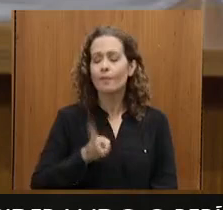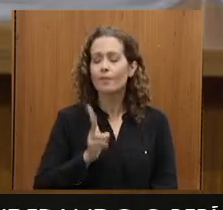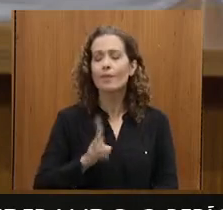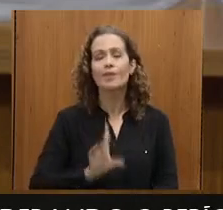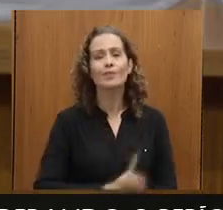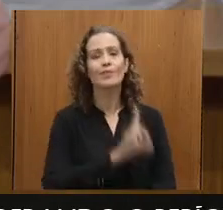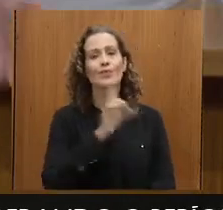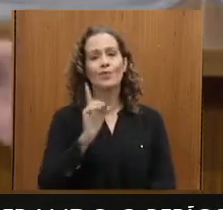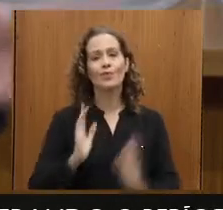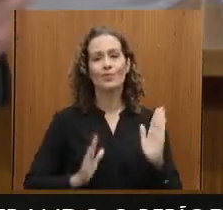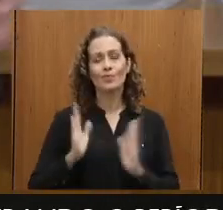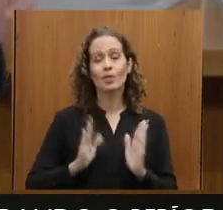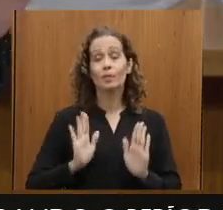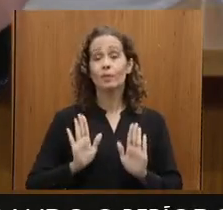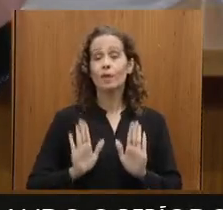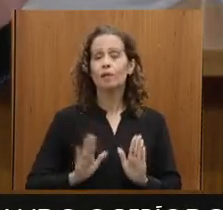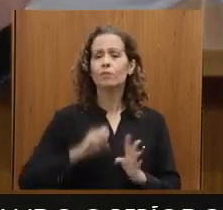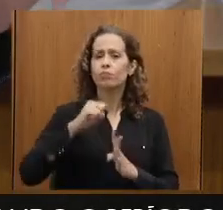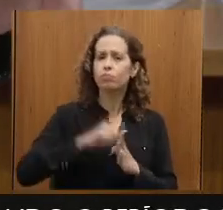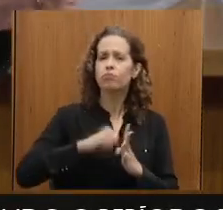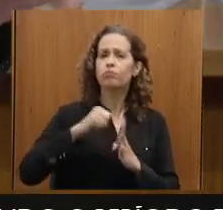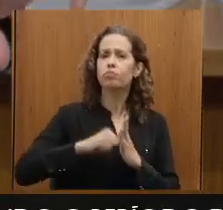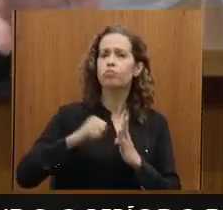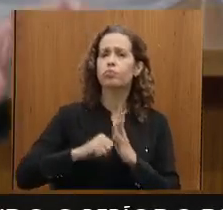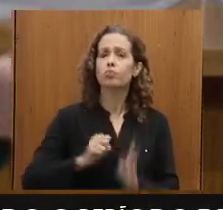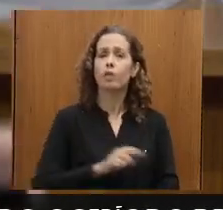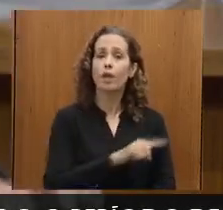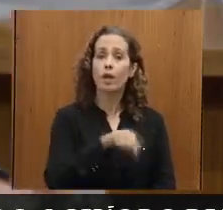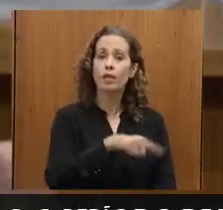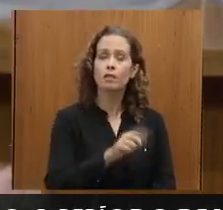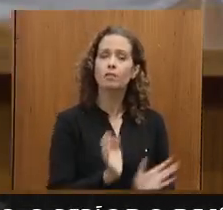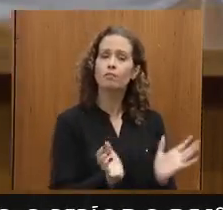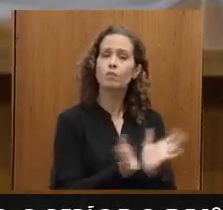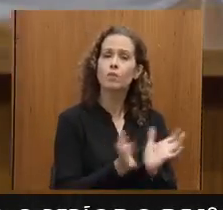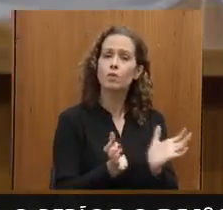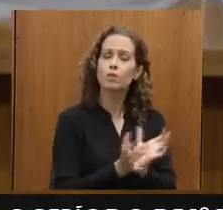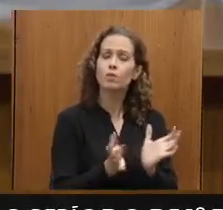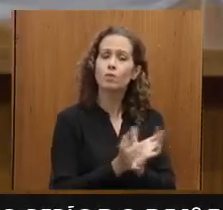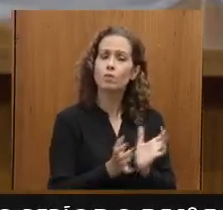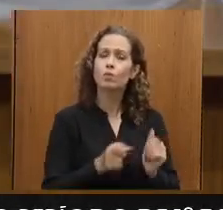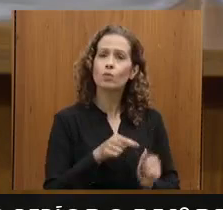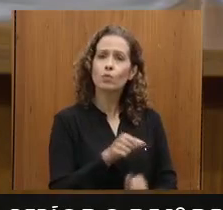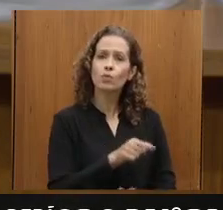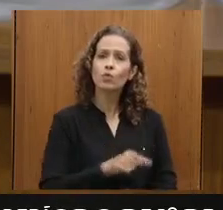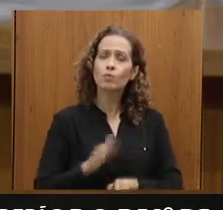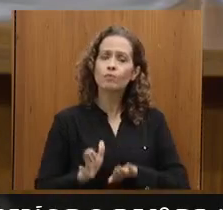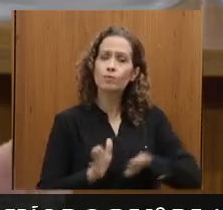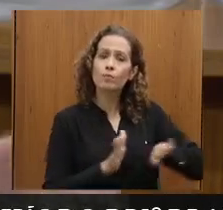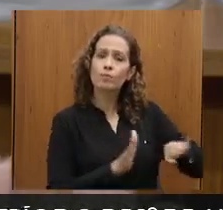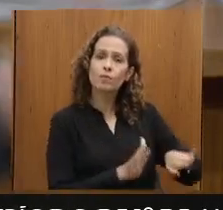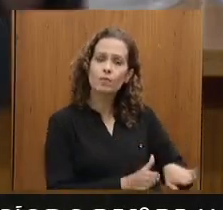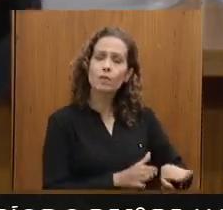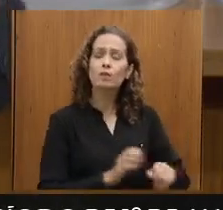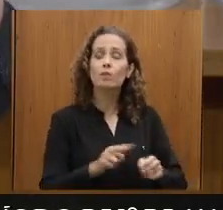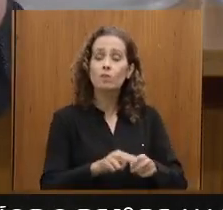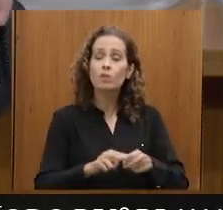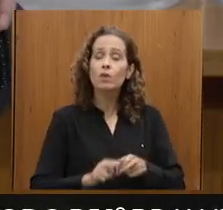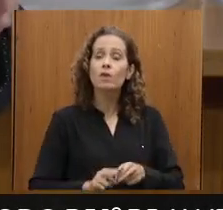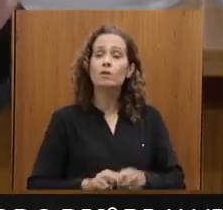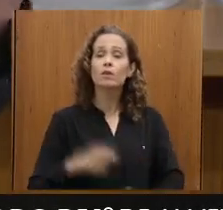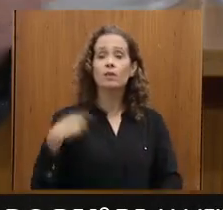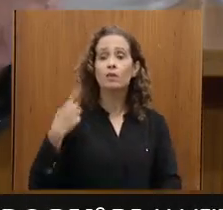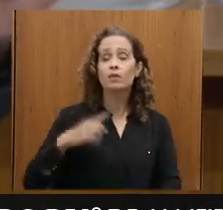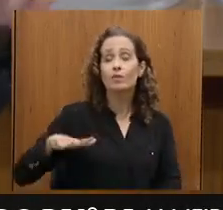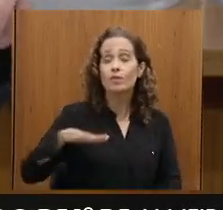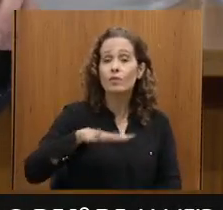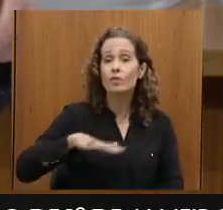receberam. Então, a cada mês, esses servidores que fazem a desistência da ação conforme a orientação da Advocacia Geral do Estado, eles passam a ingressar à